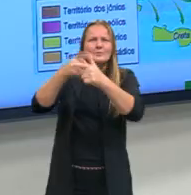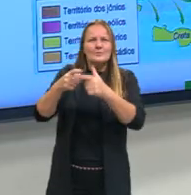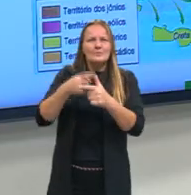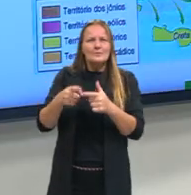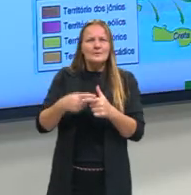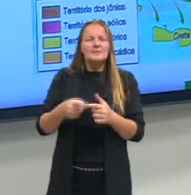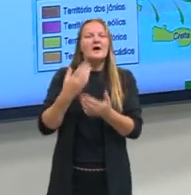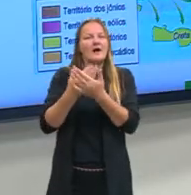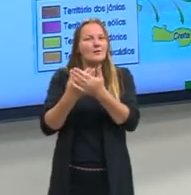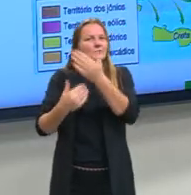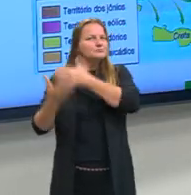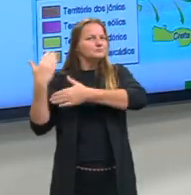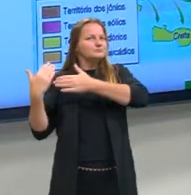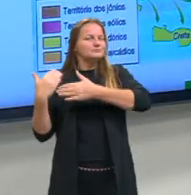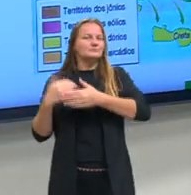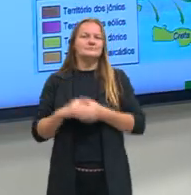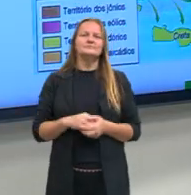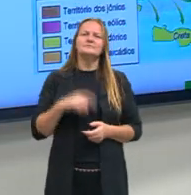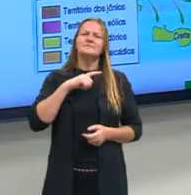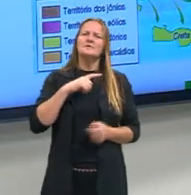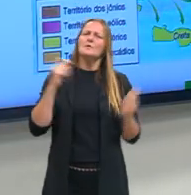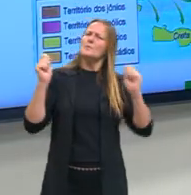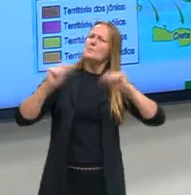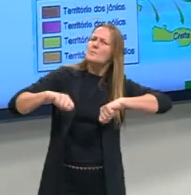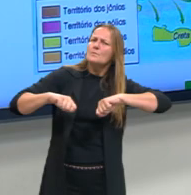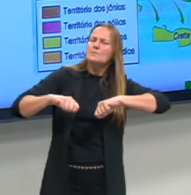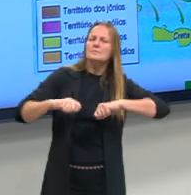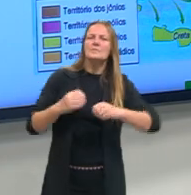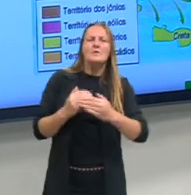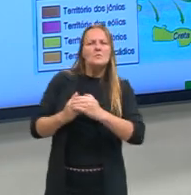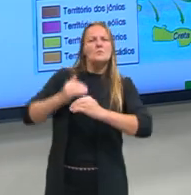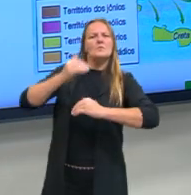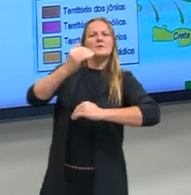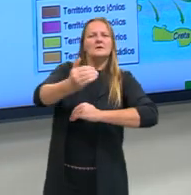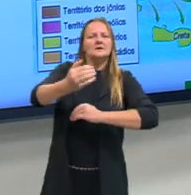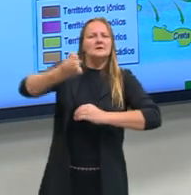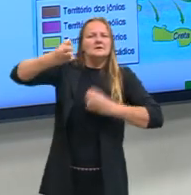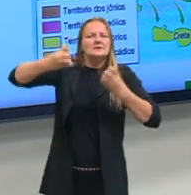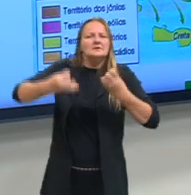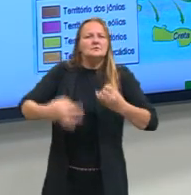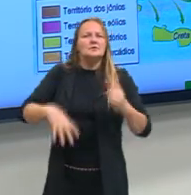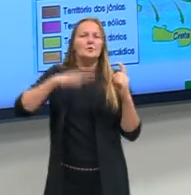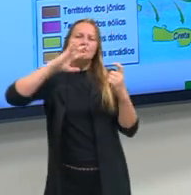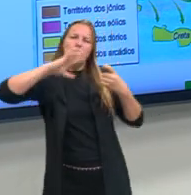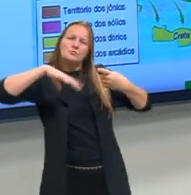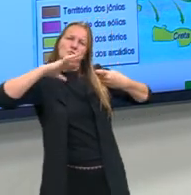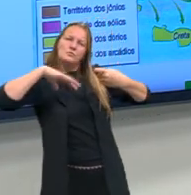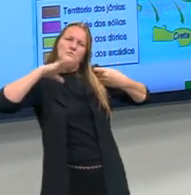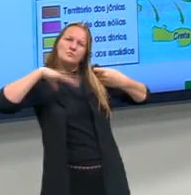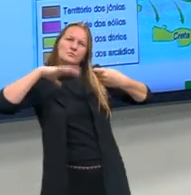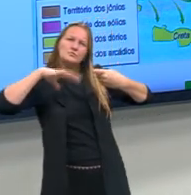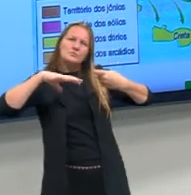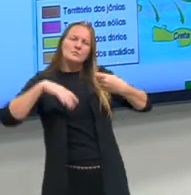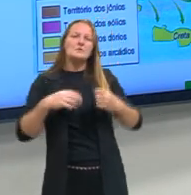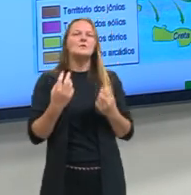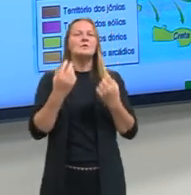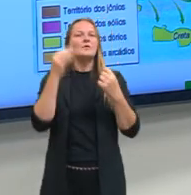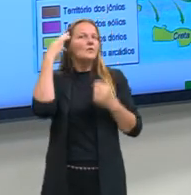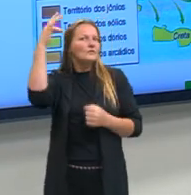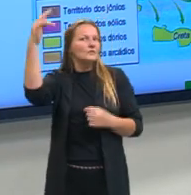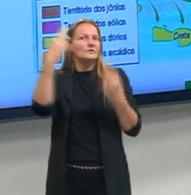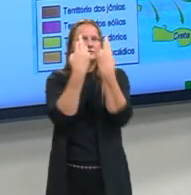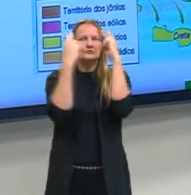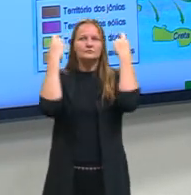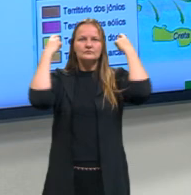nós já vimos na aula passada que era uma possibilidade além da explicação mítica os filósofos gregos você já